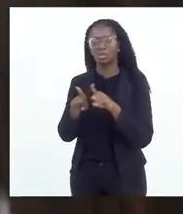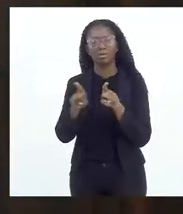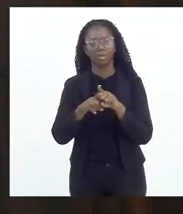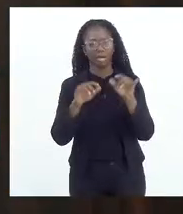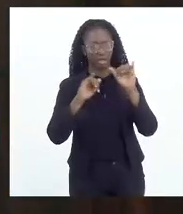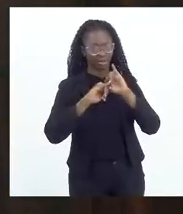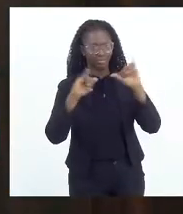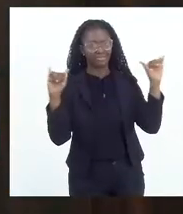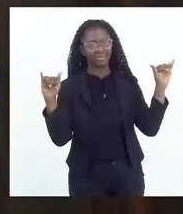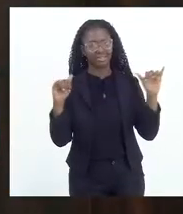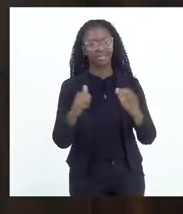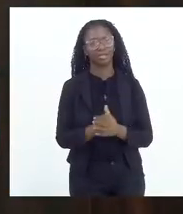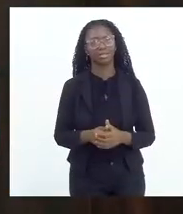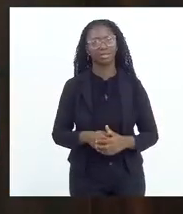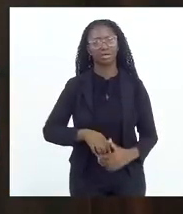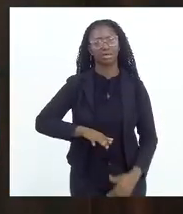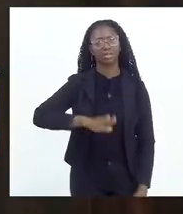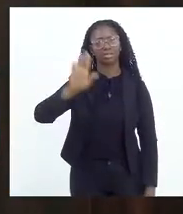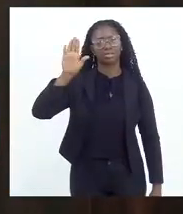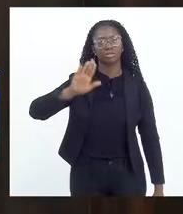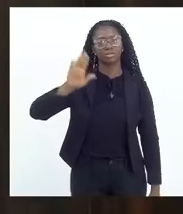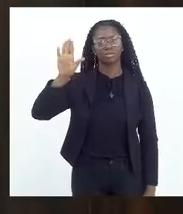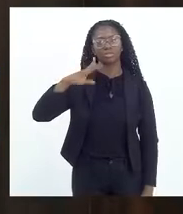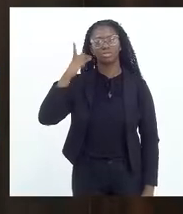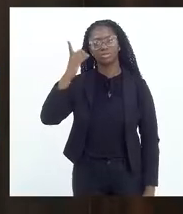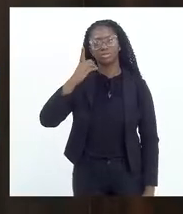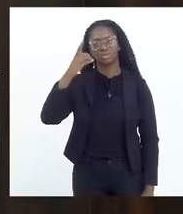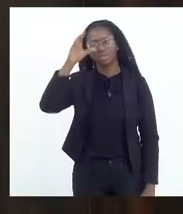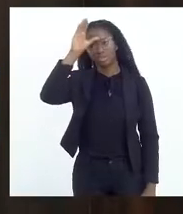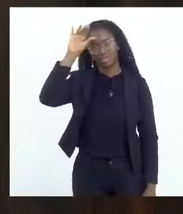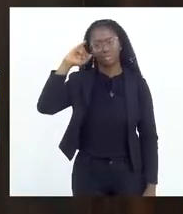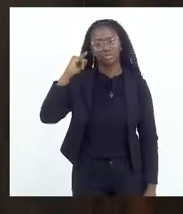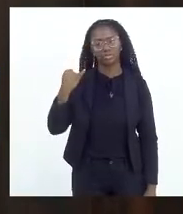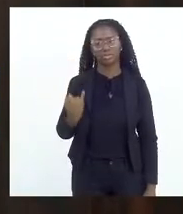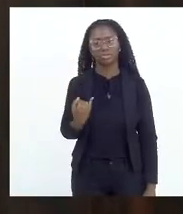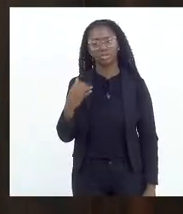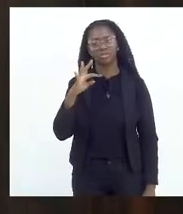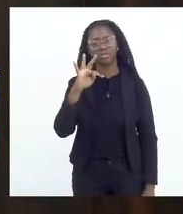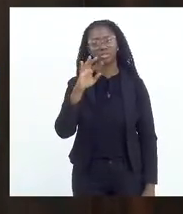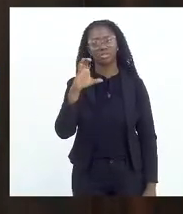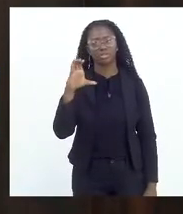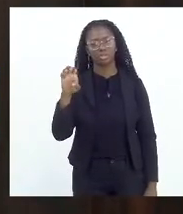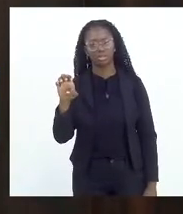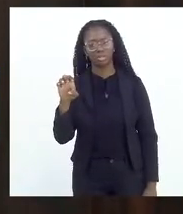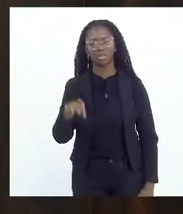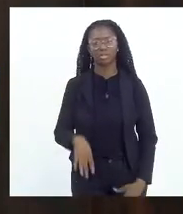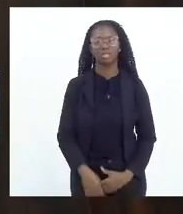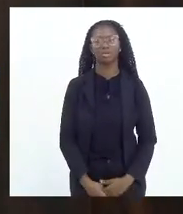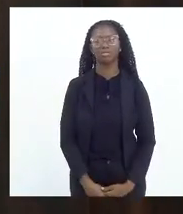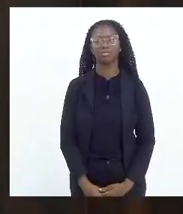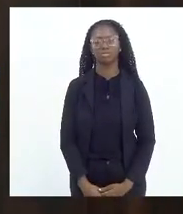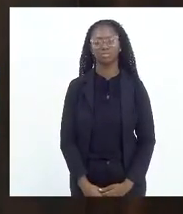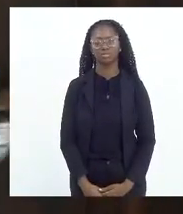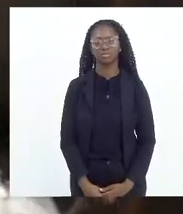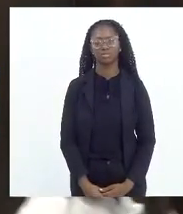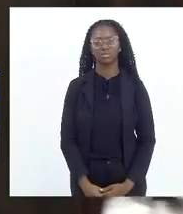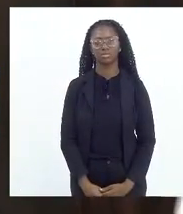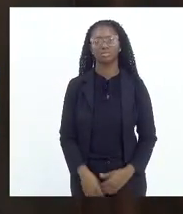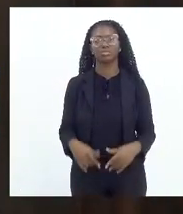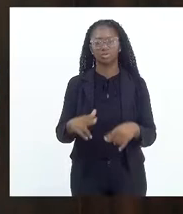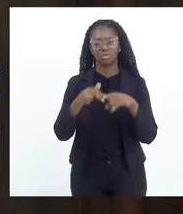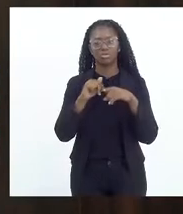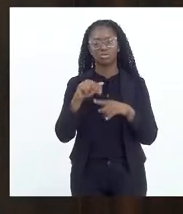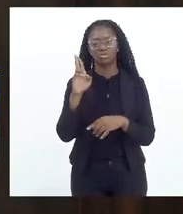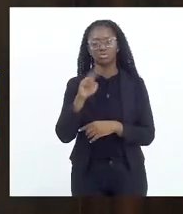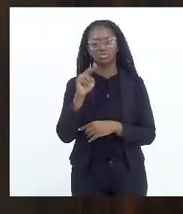anunciar a candidatura da deputada Tia Ju para o Tribunal de Contas. Está feito. Porque tá feito, nunca teve,